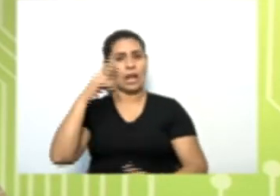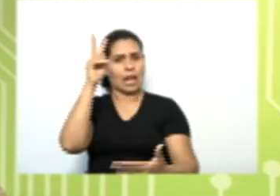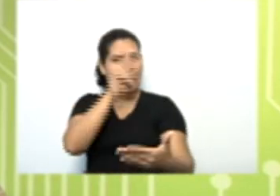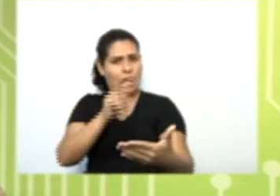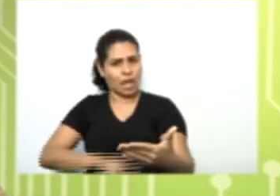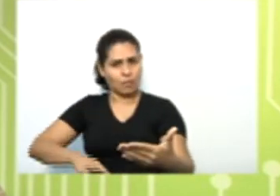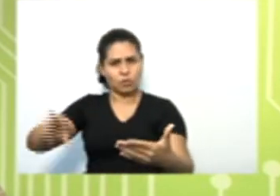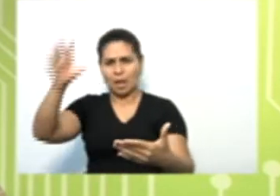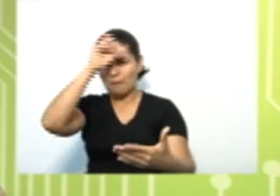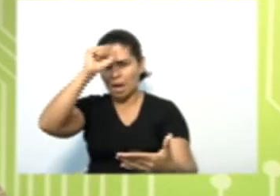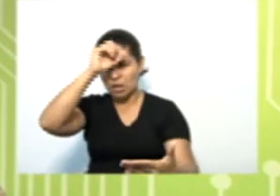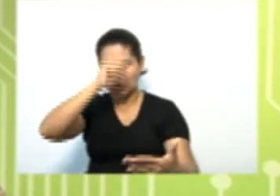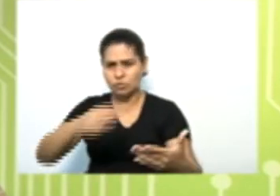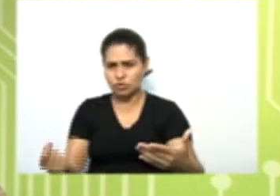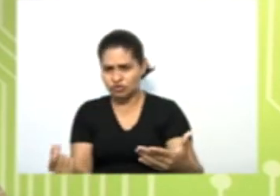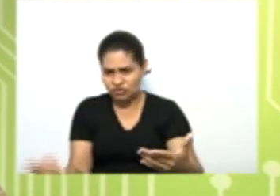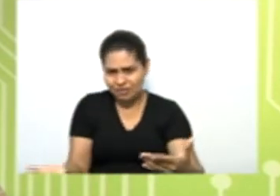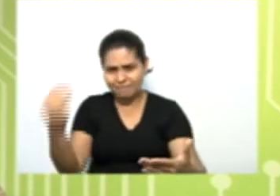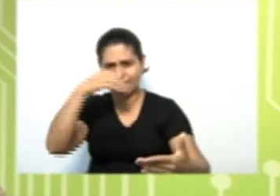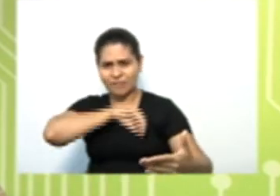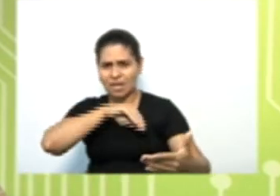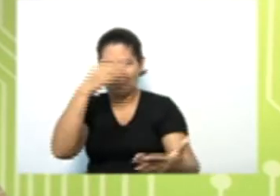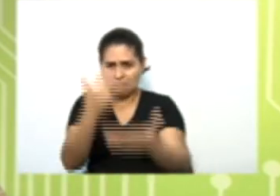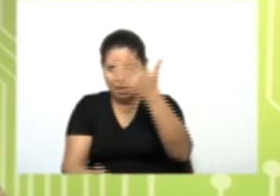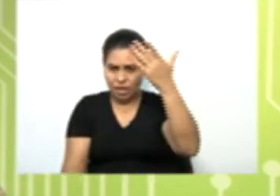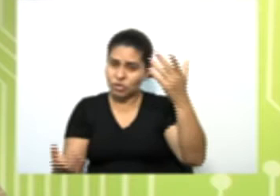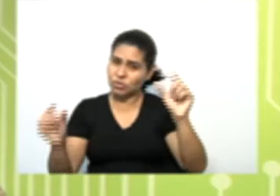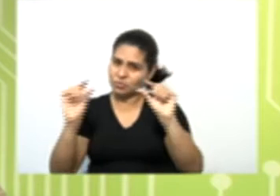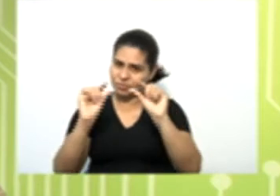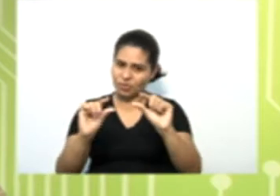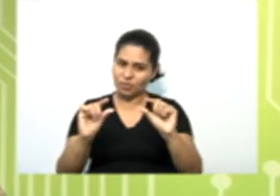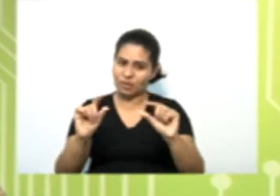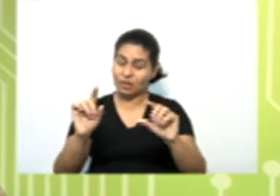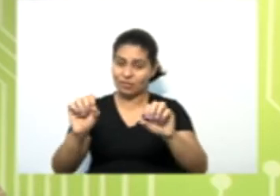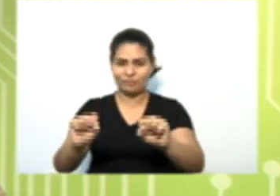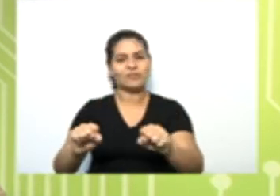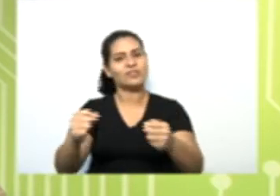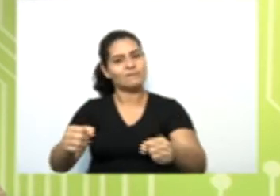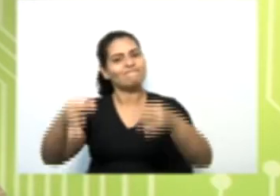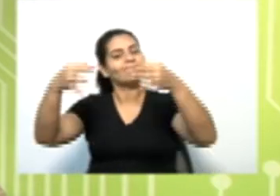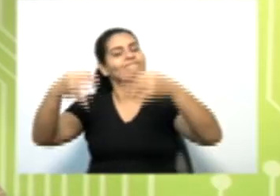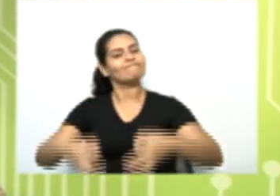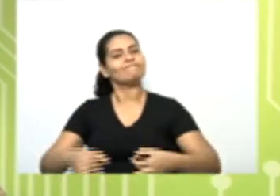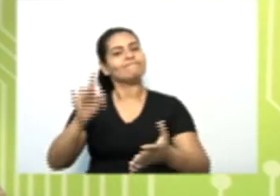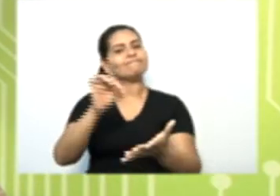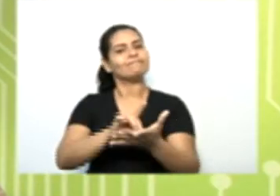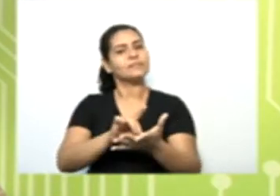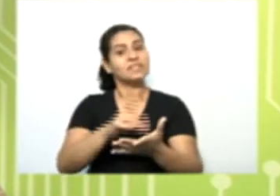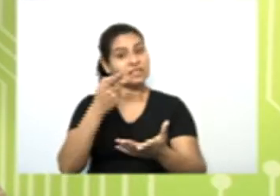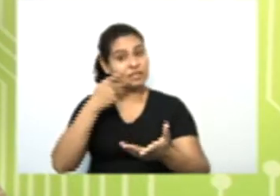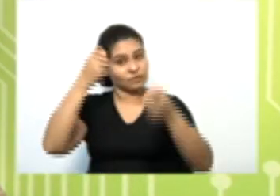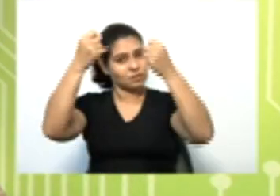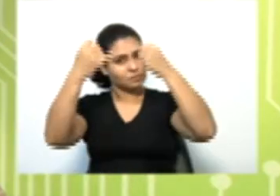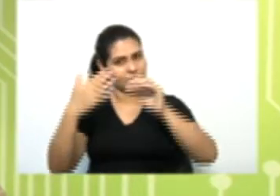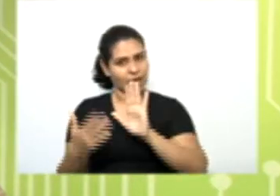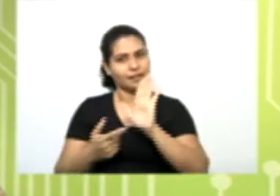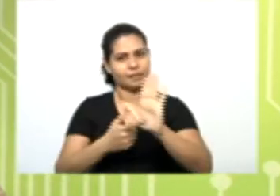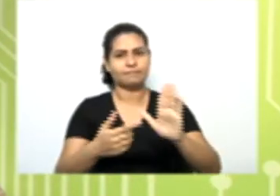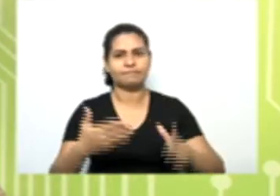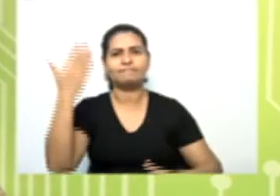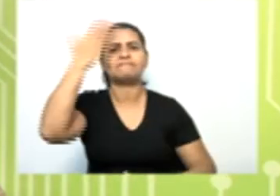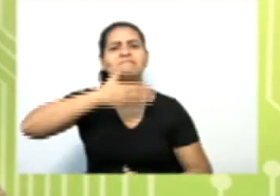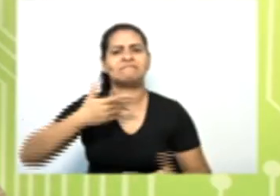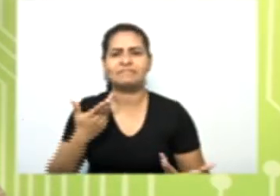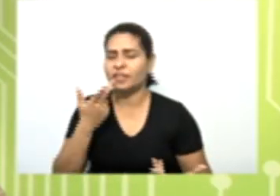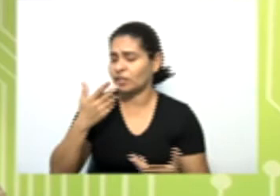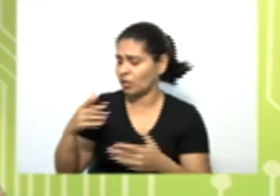que aprende muito, que ganha muito e que perde pouco, eu passo mais segurança no que eu falo. Imagine se eu viesse aqui, não é, professor Gilberto, ou até o